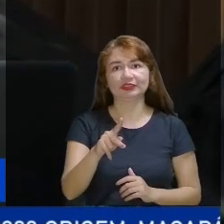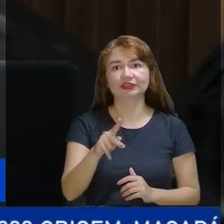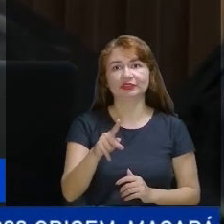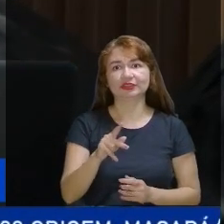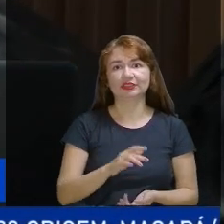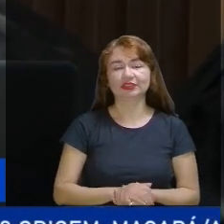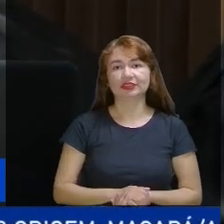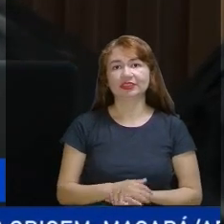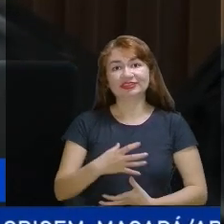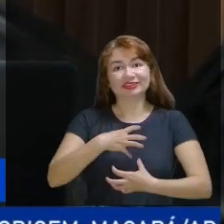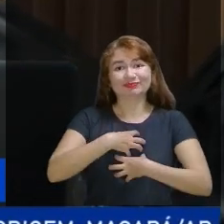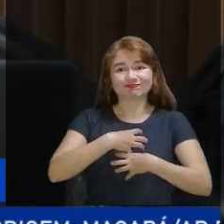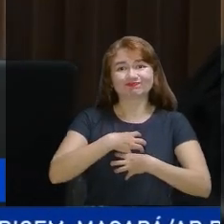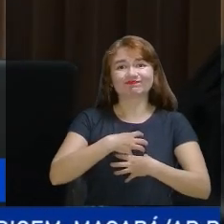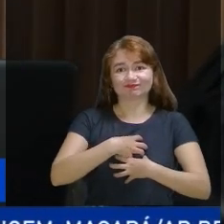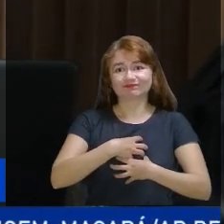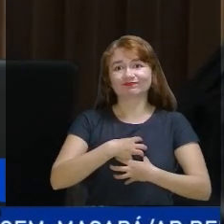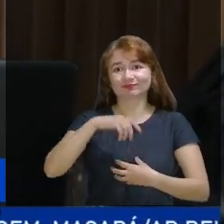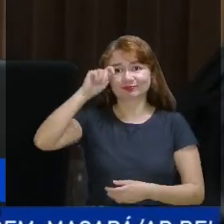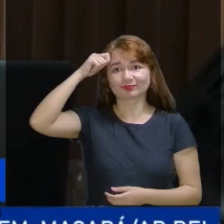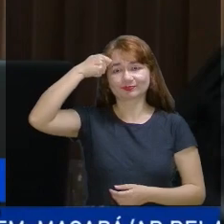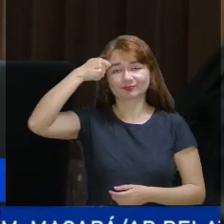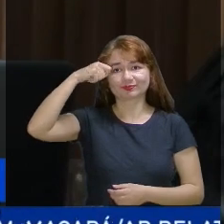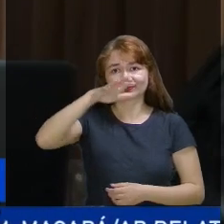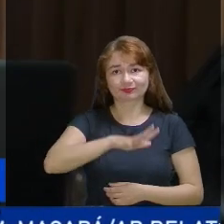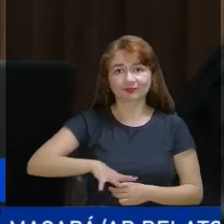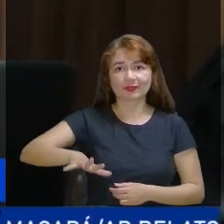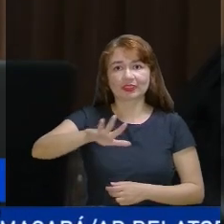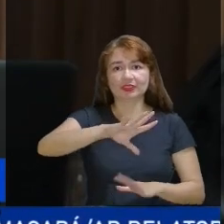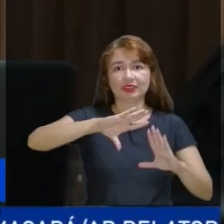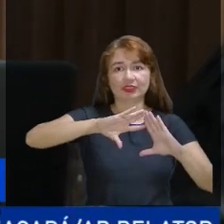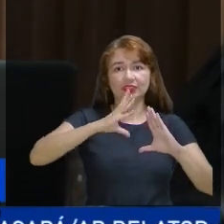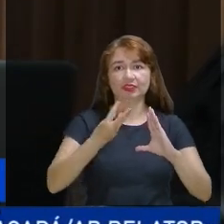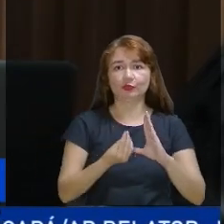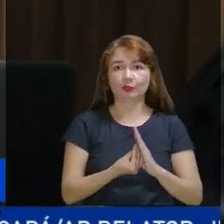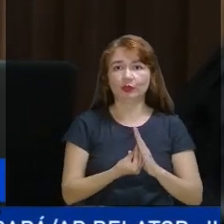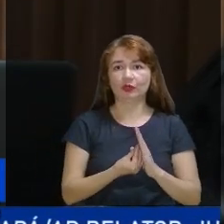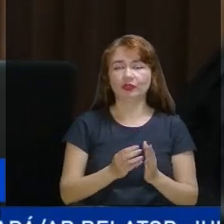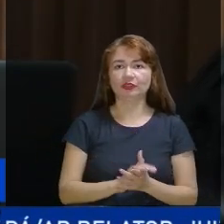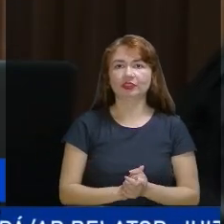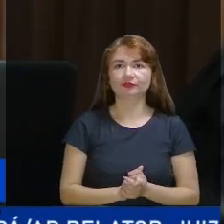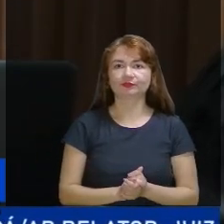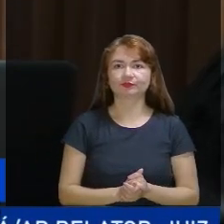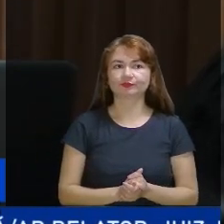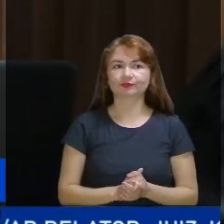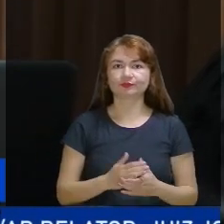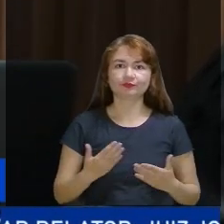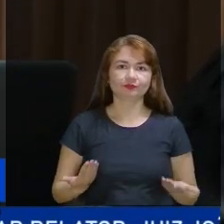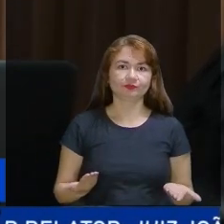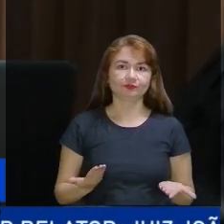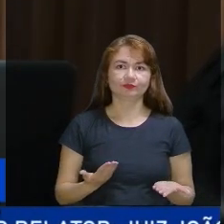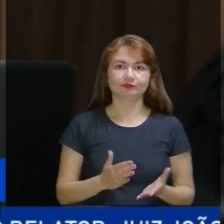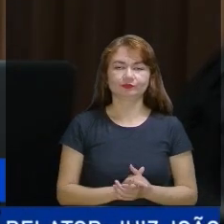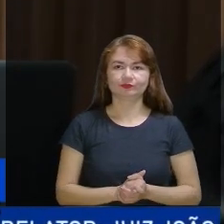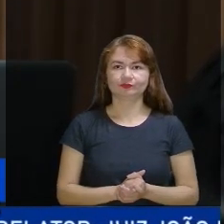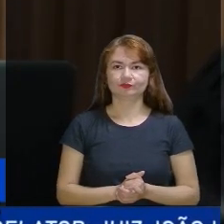são pretos de comunidades quilombolas com a origem mesmo muito